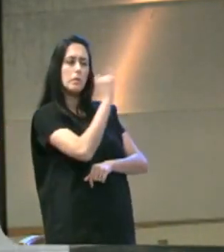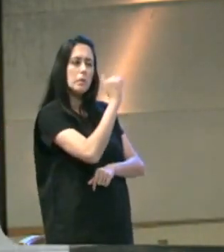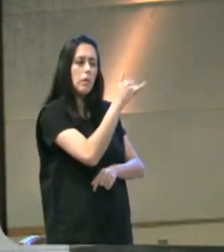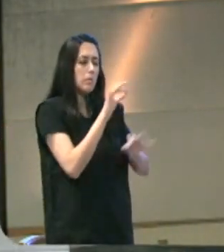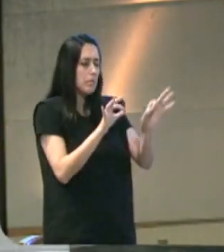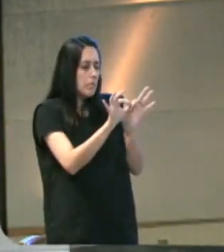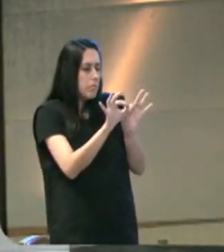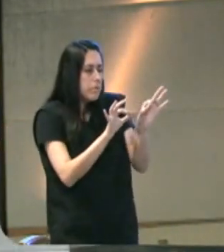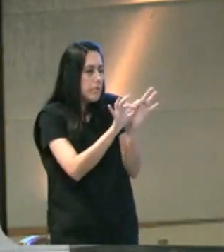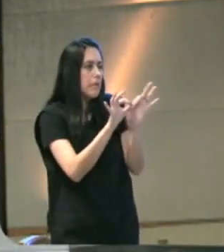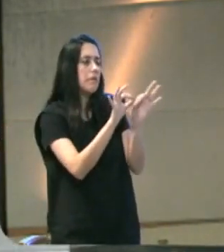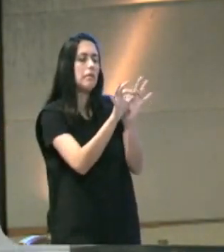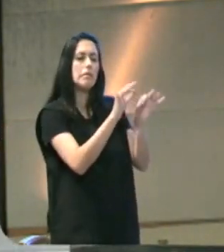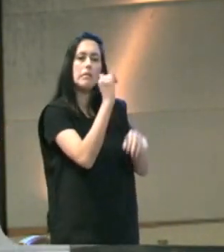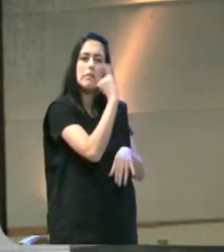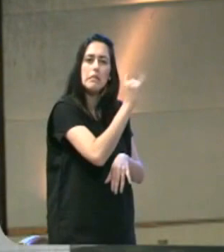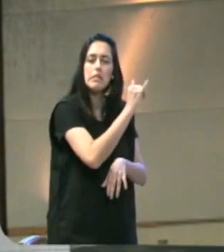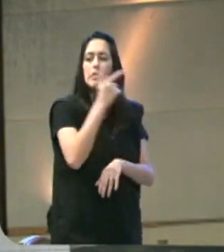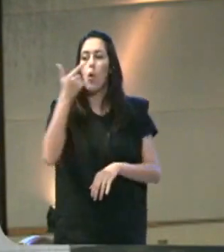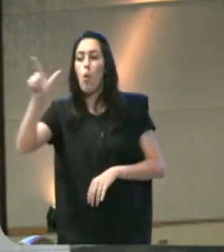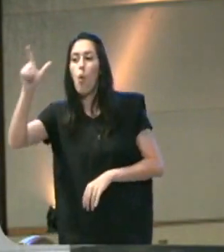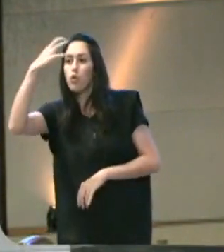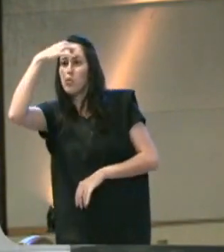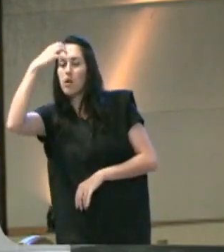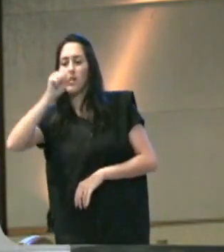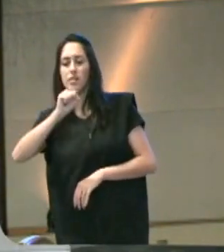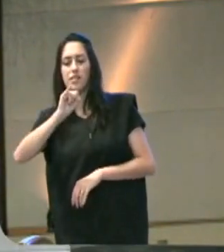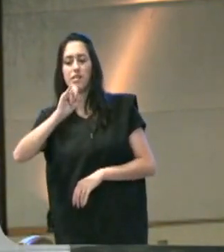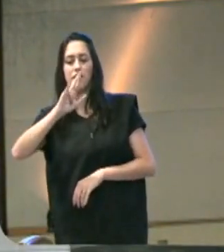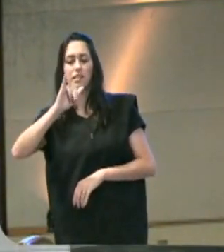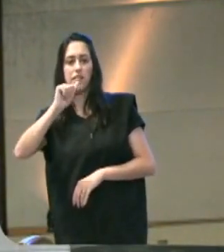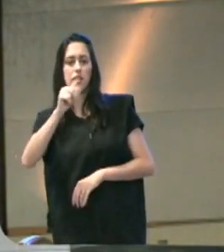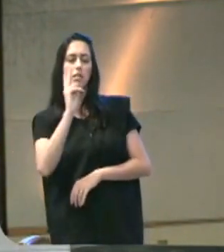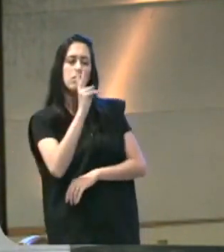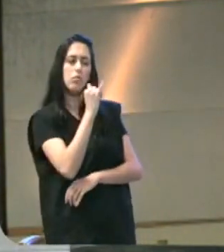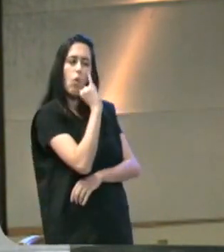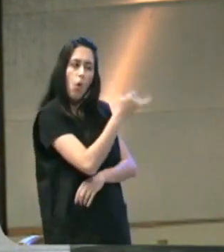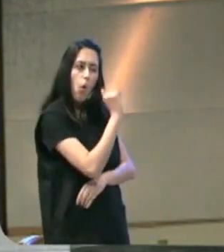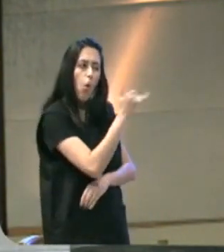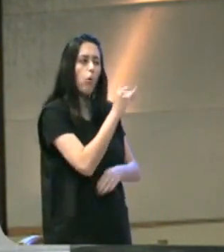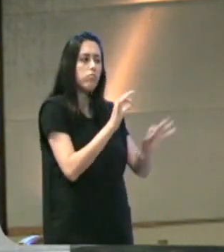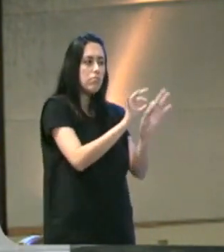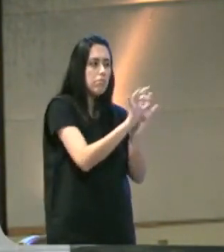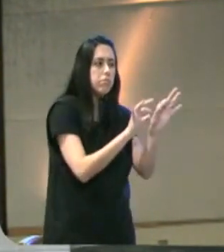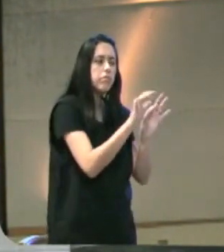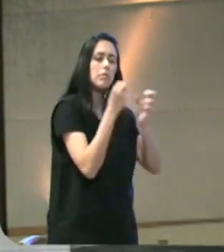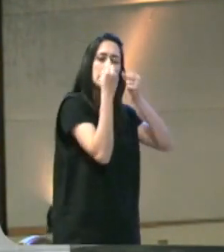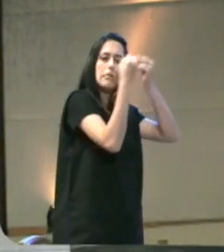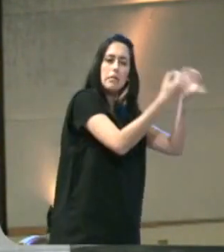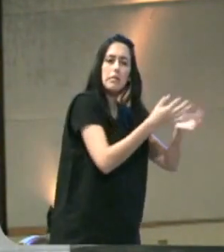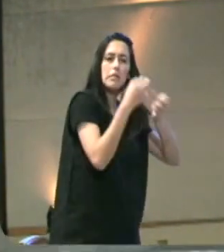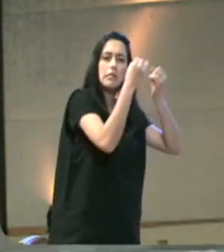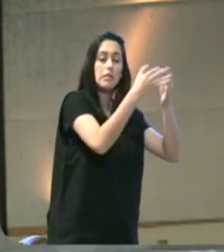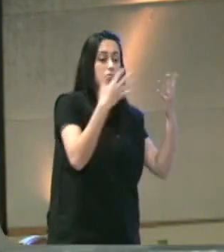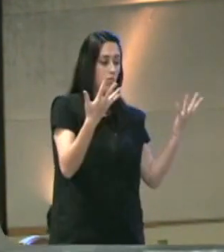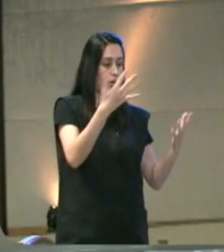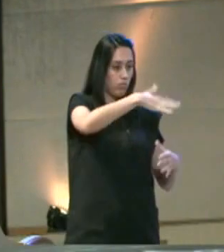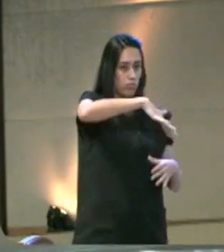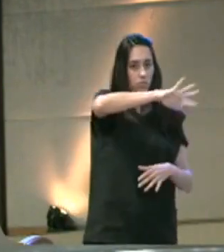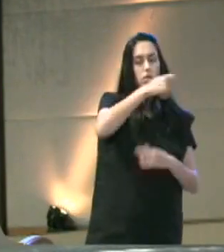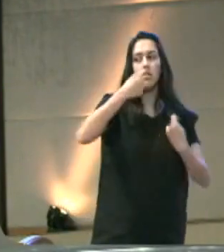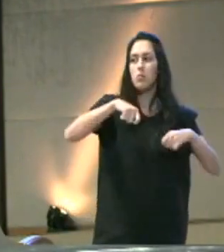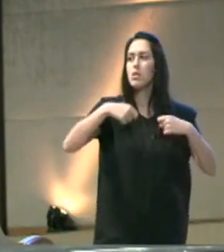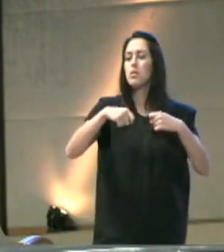que o rei da Síria montava com os seus generais. Então eles tinham que neutralizar esse